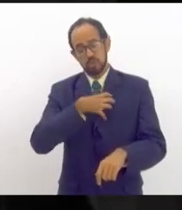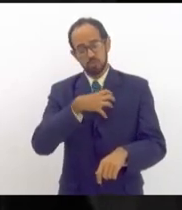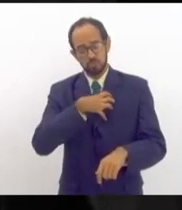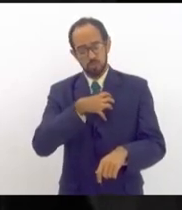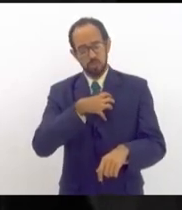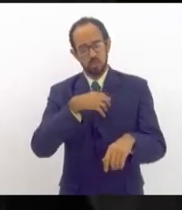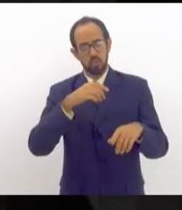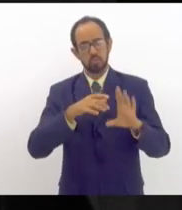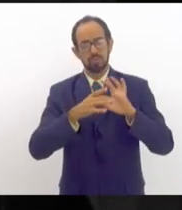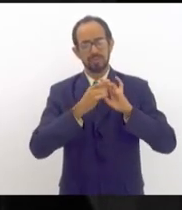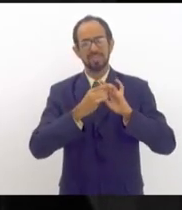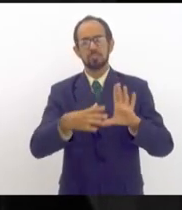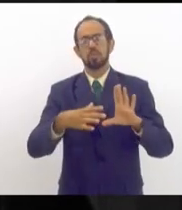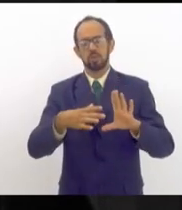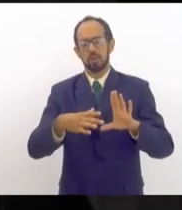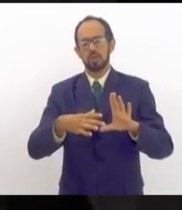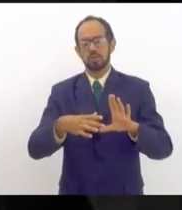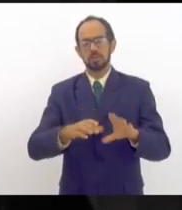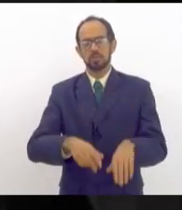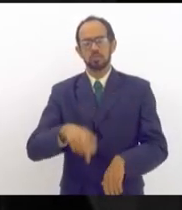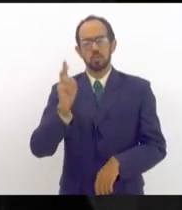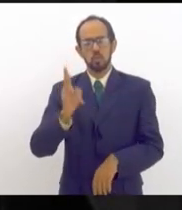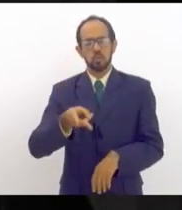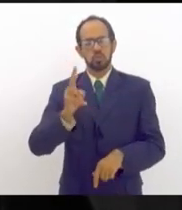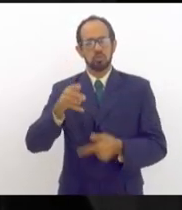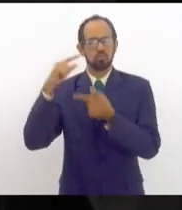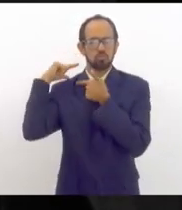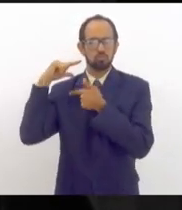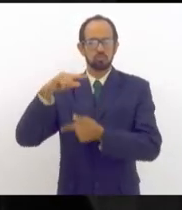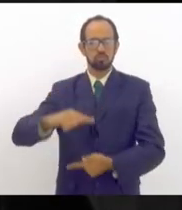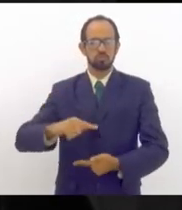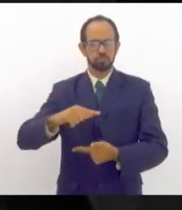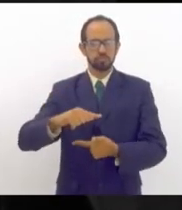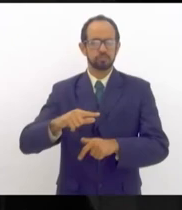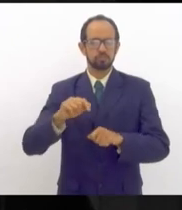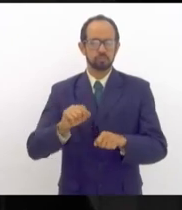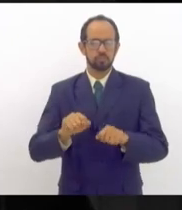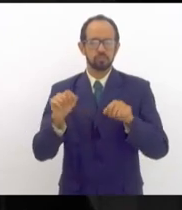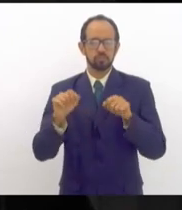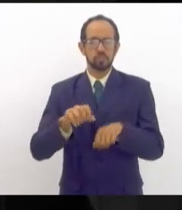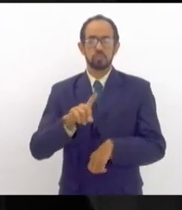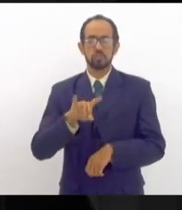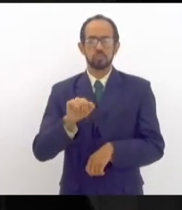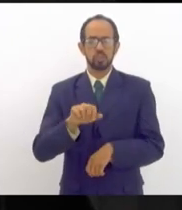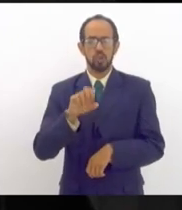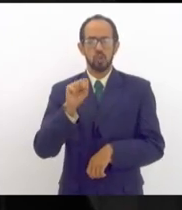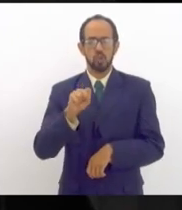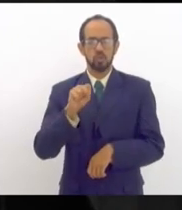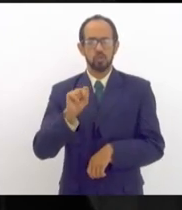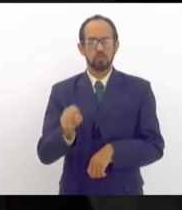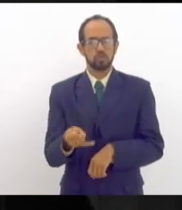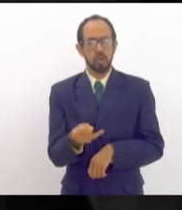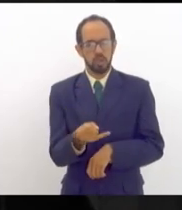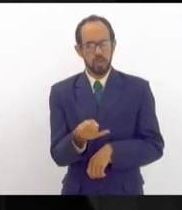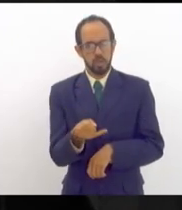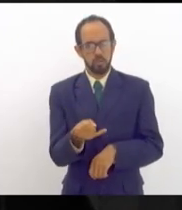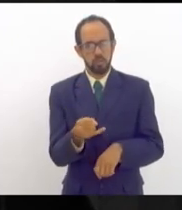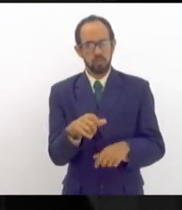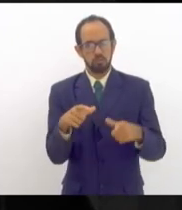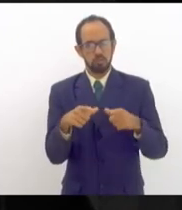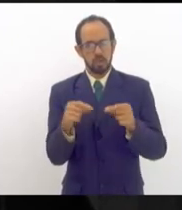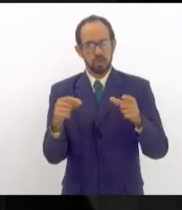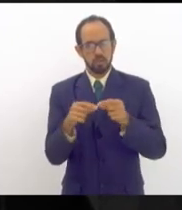Democratas conservadores que dia oito de Janeiro lá em Brasília